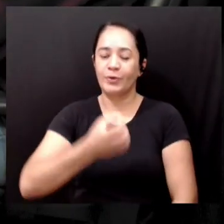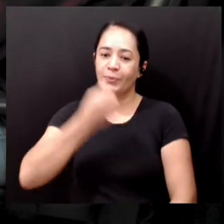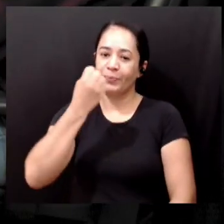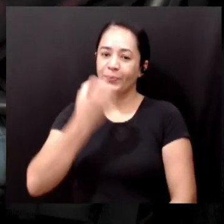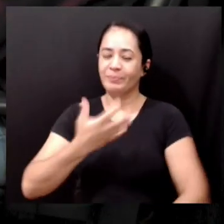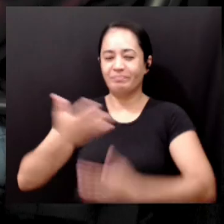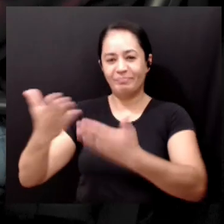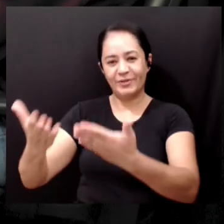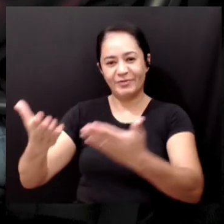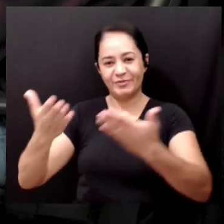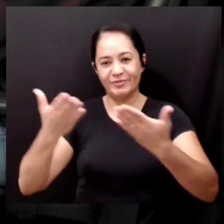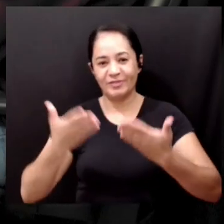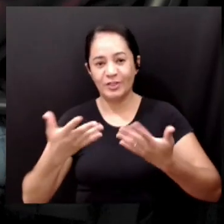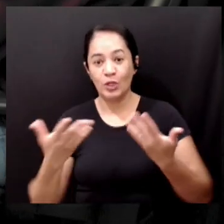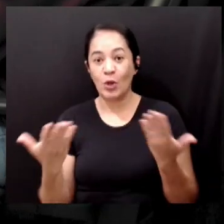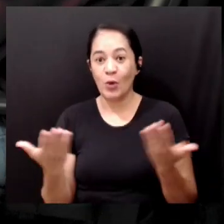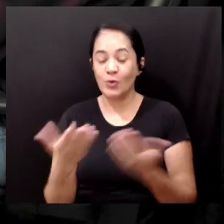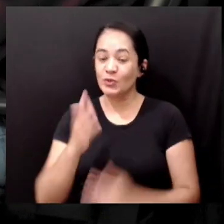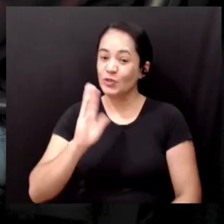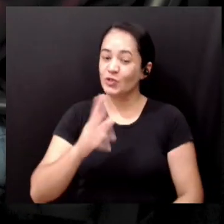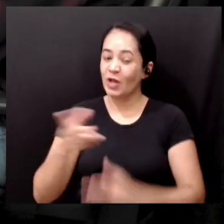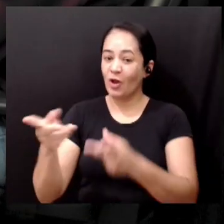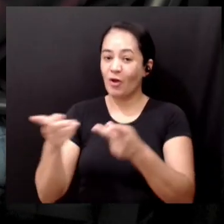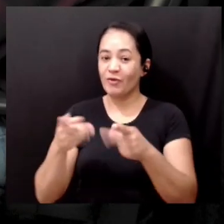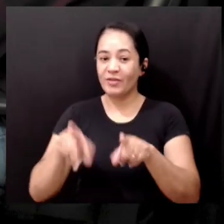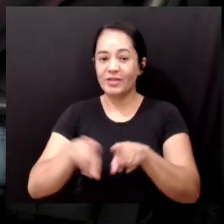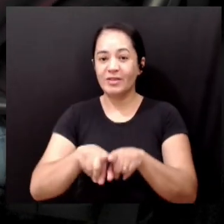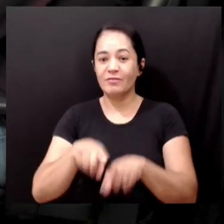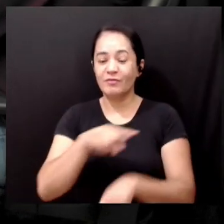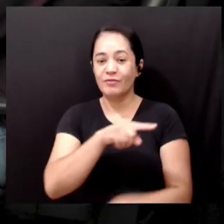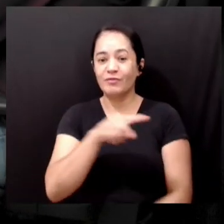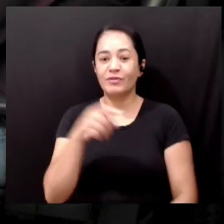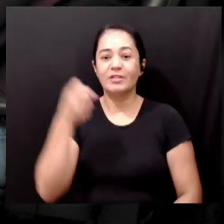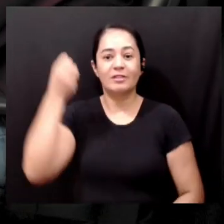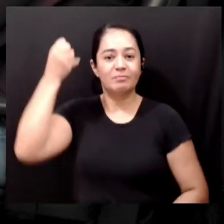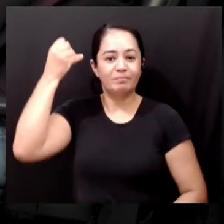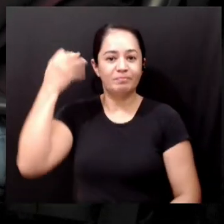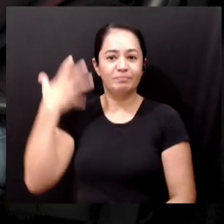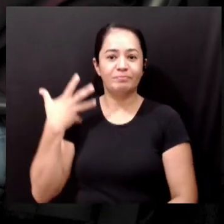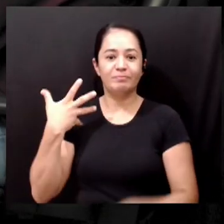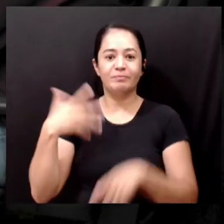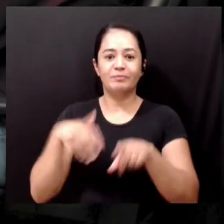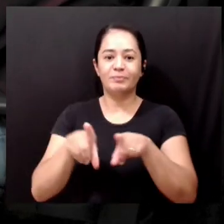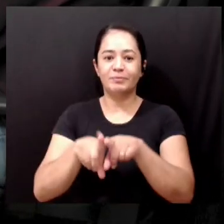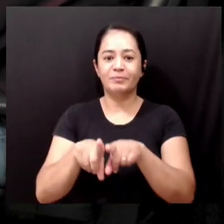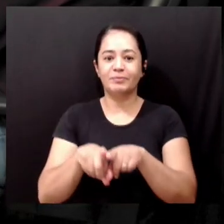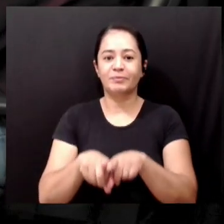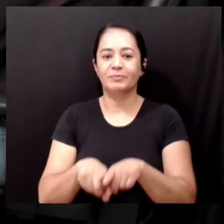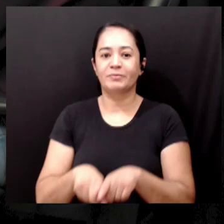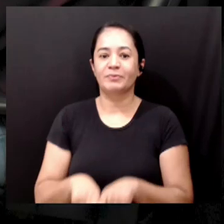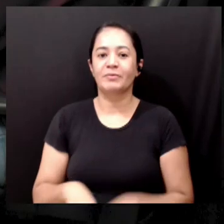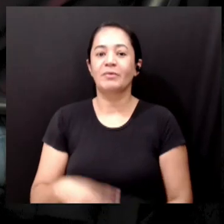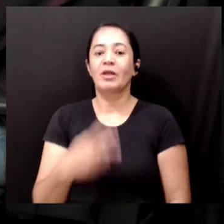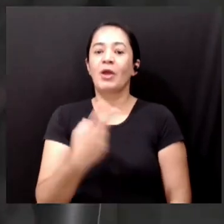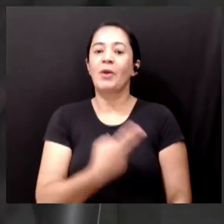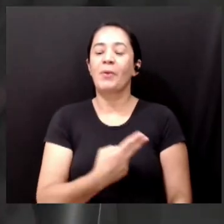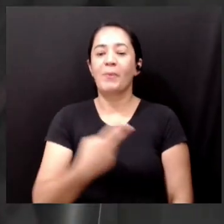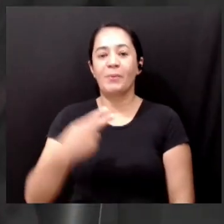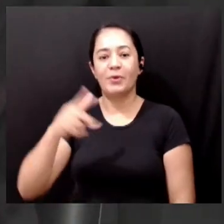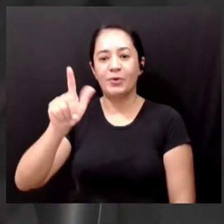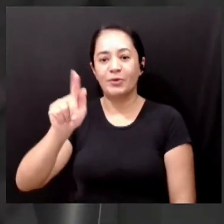já te convido também a fazer a sua auto e audiodescrição. Me chamo Guilherme Teixeira, tenho 42